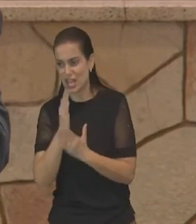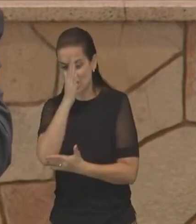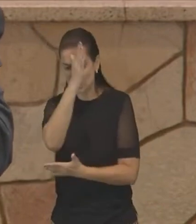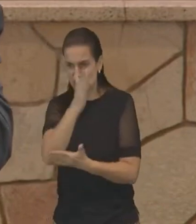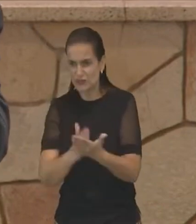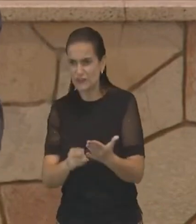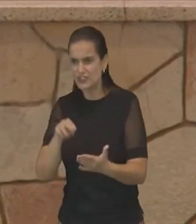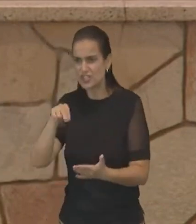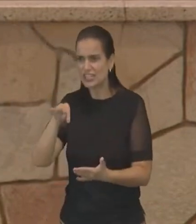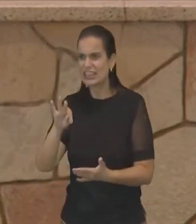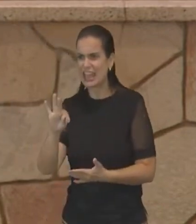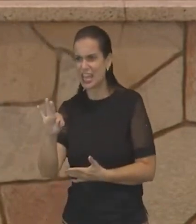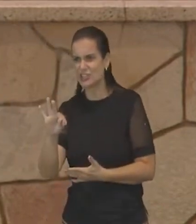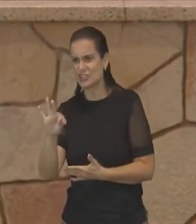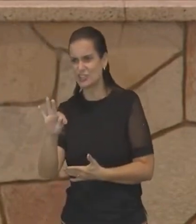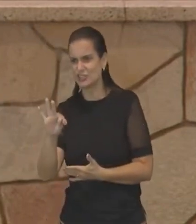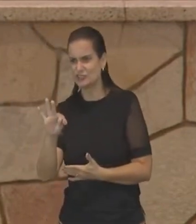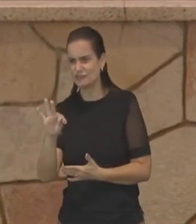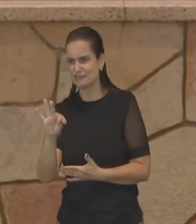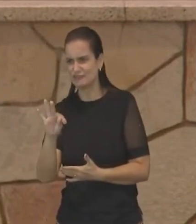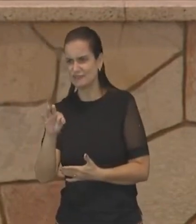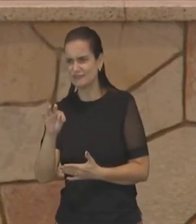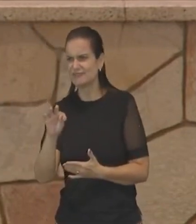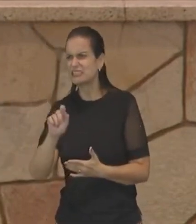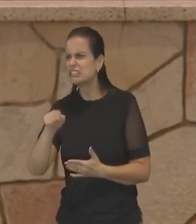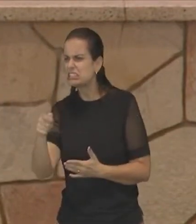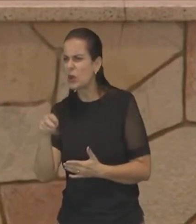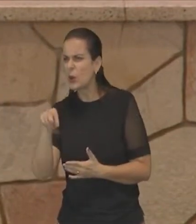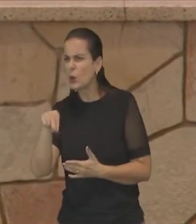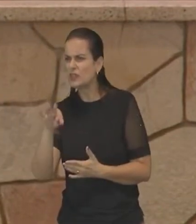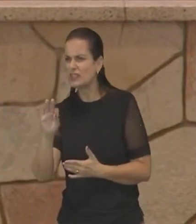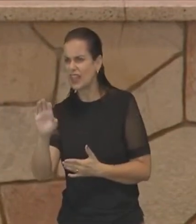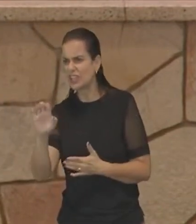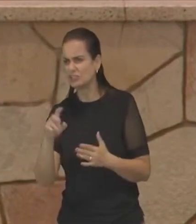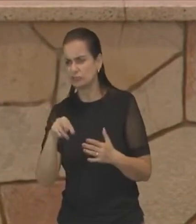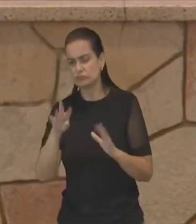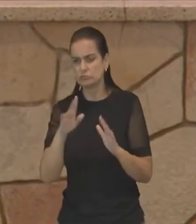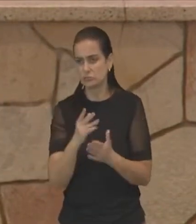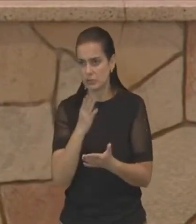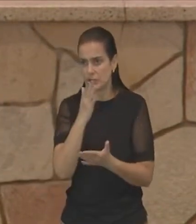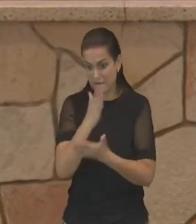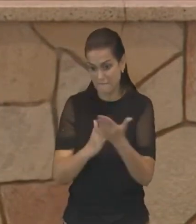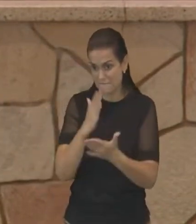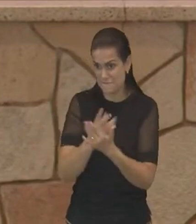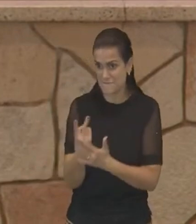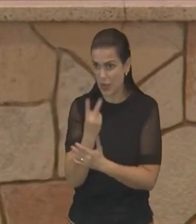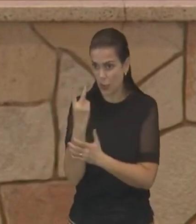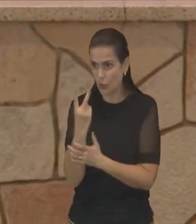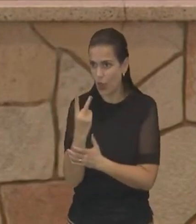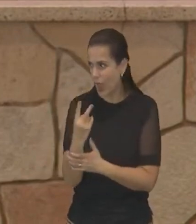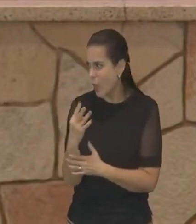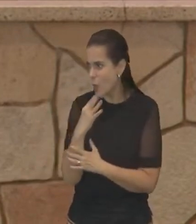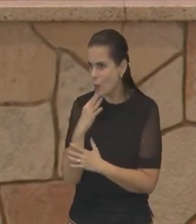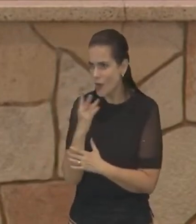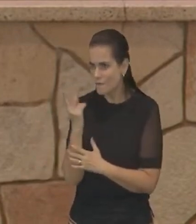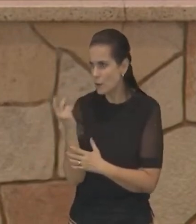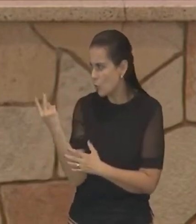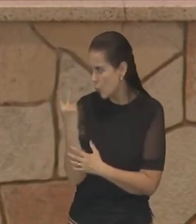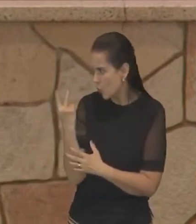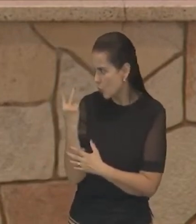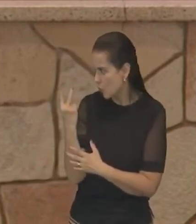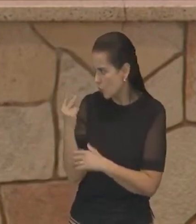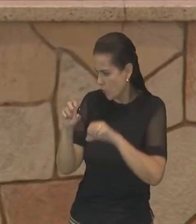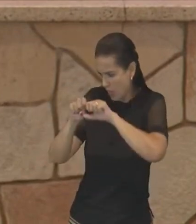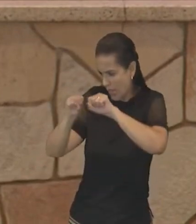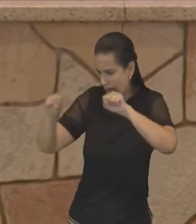ele pagaria metade do valor, e esse vizinho fui eu. Vamos colocar aí, eu conheço um dispositivo vizinho, vamos fazer isso, você puxa um cabo para a minha